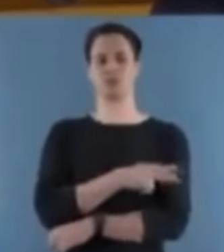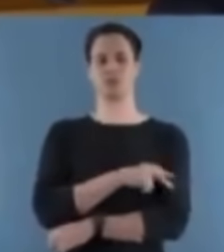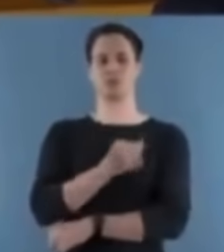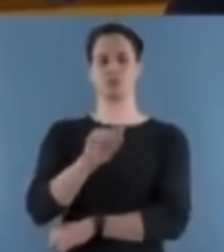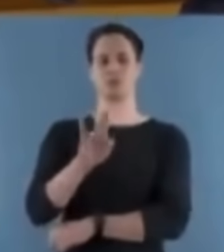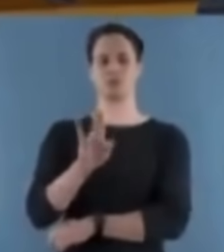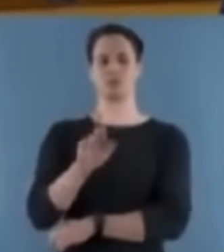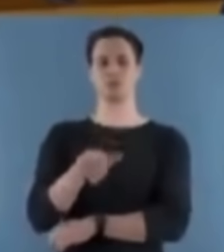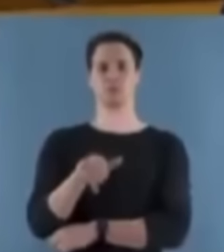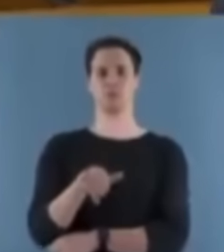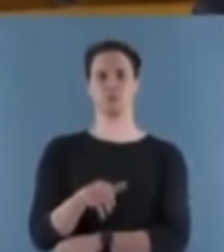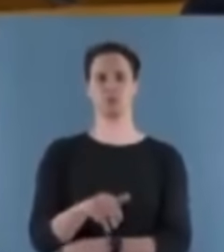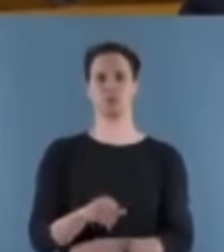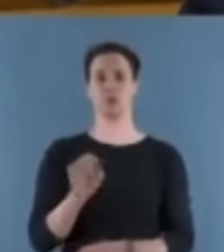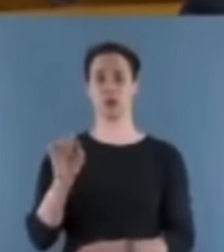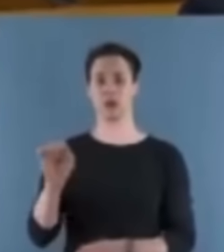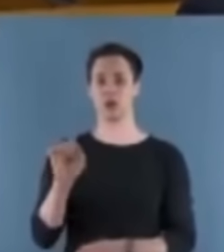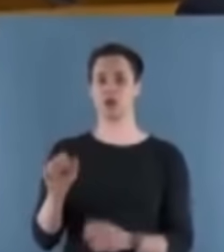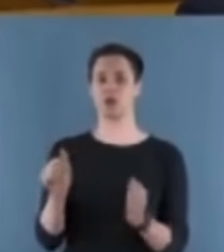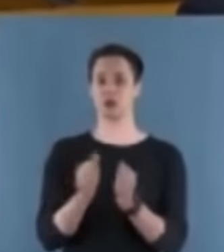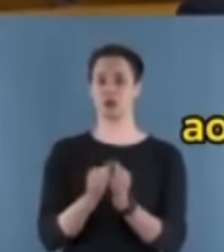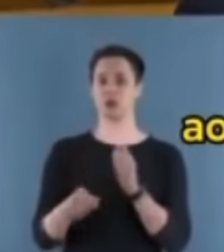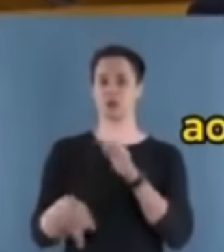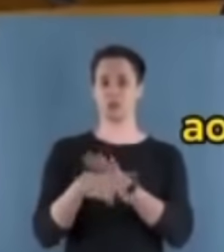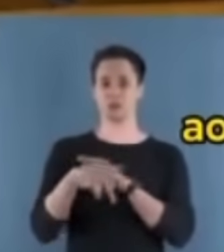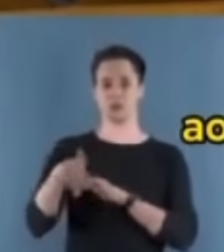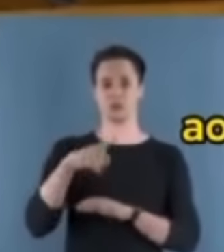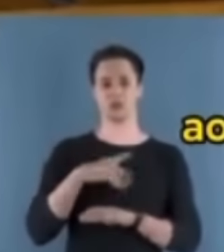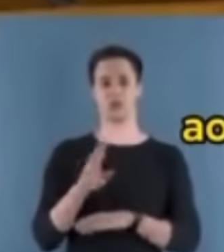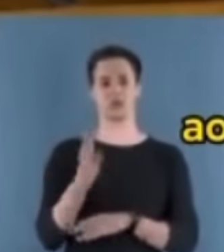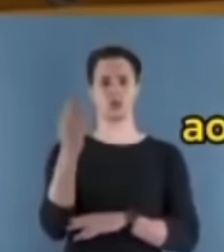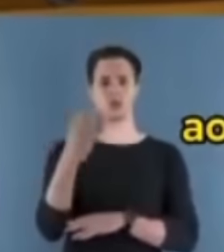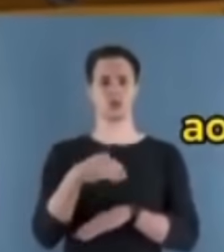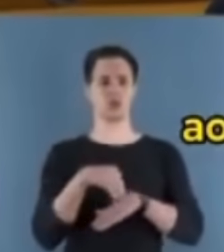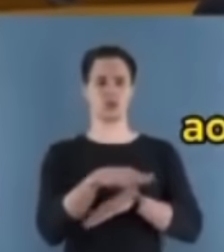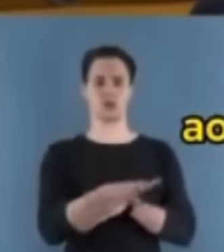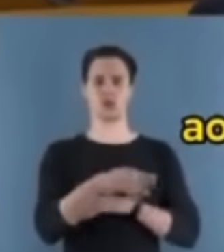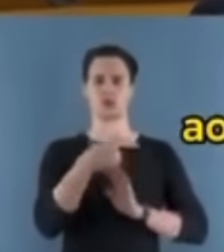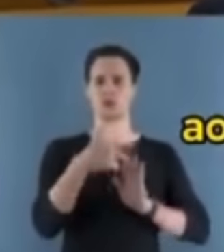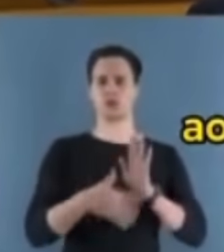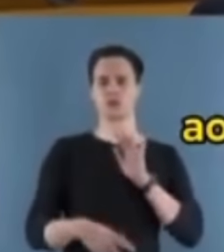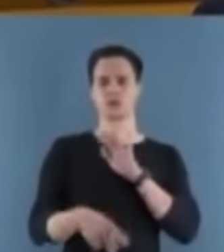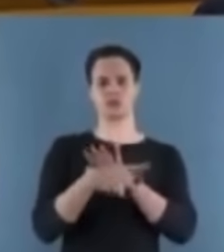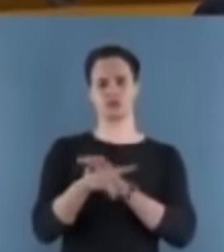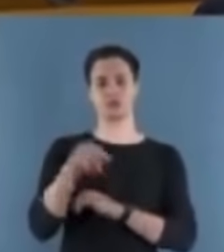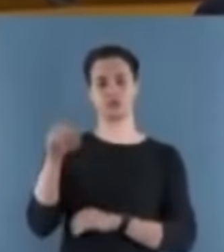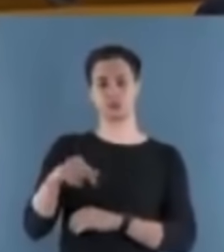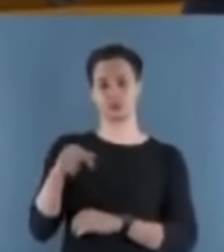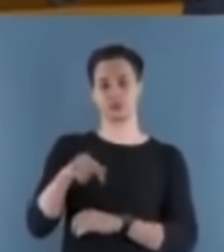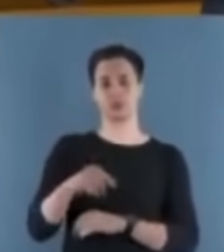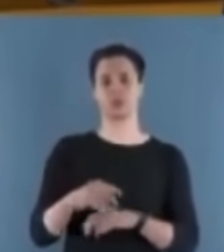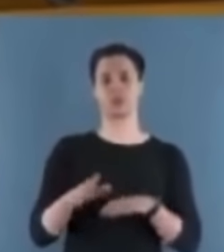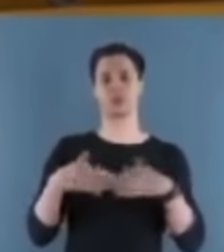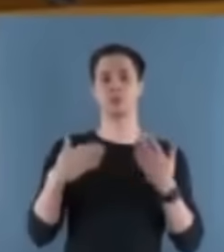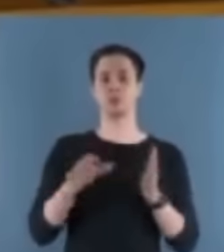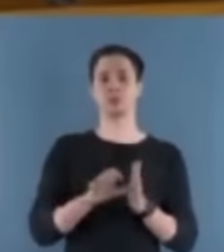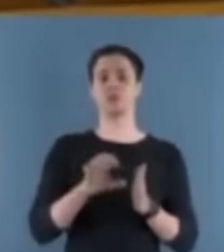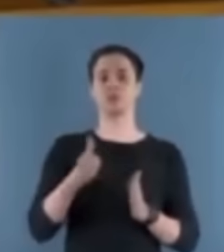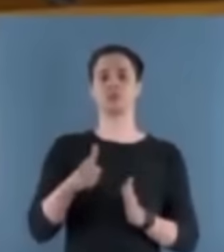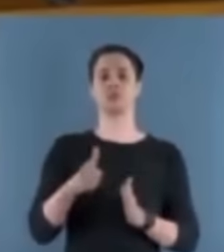Mensagens essas que ele falsificou ao mandar o relatório para o Senado Federal. Primeiro